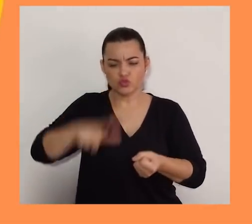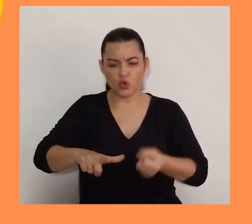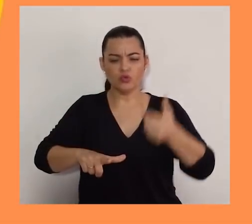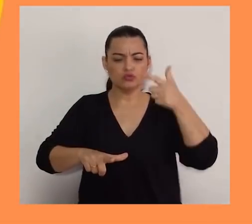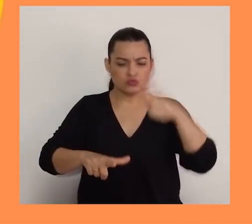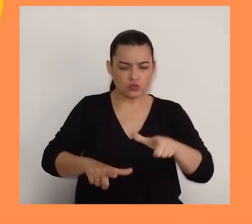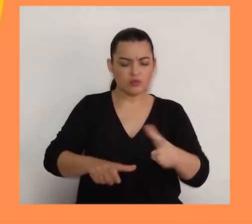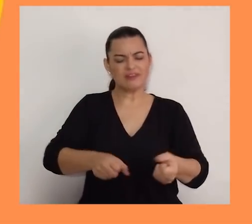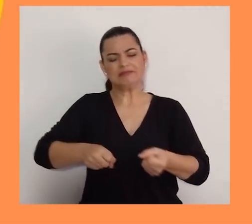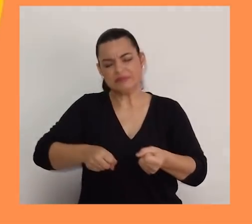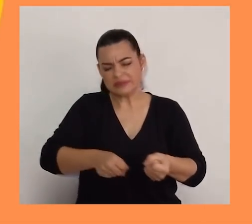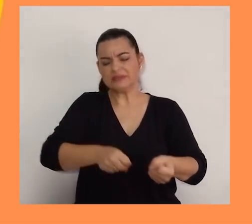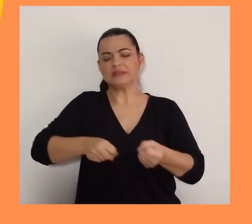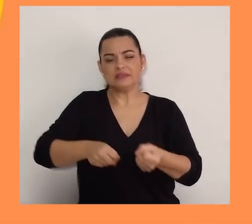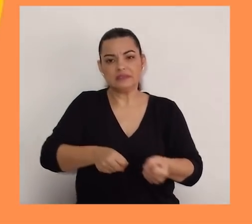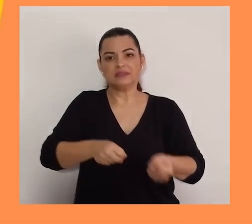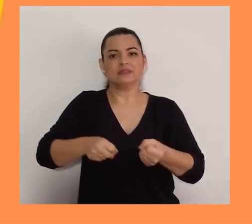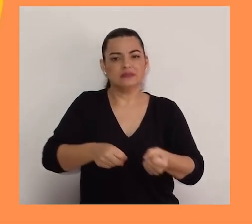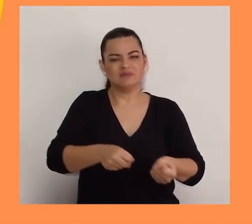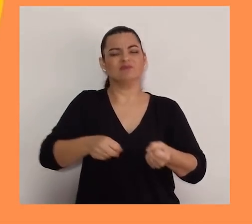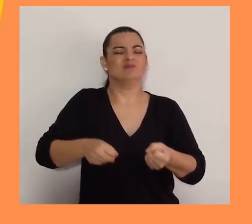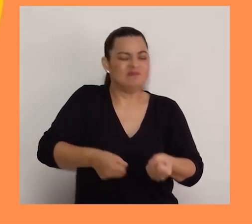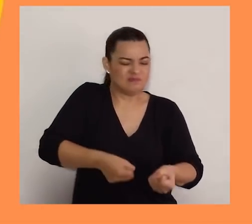A vovó